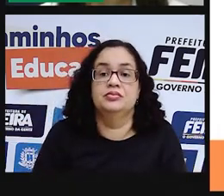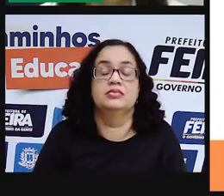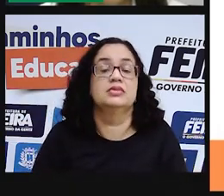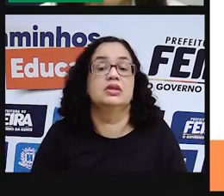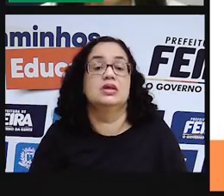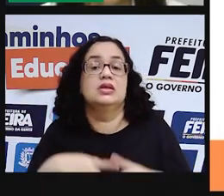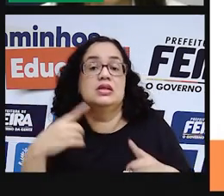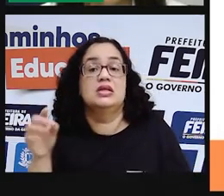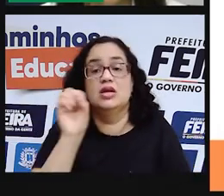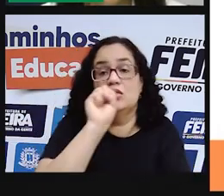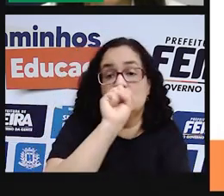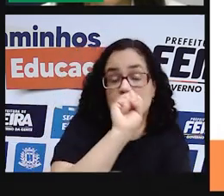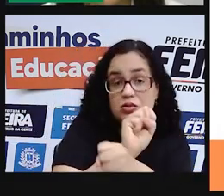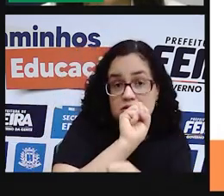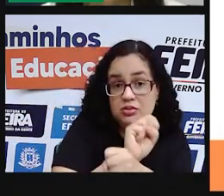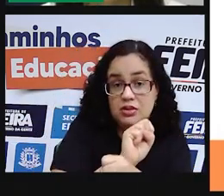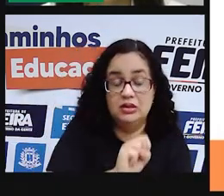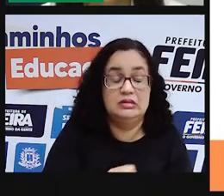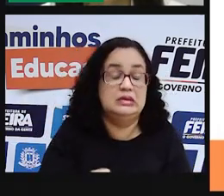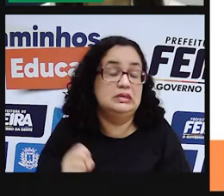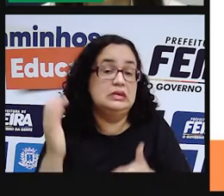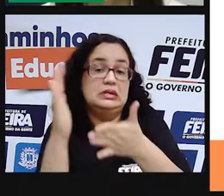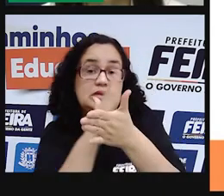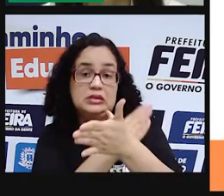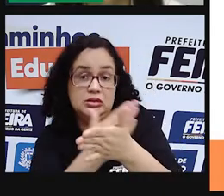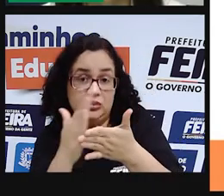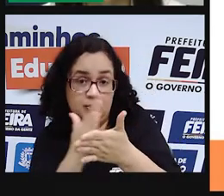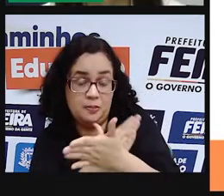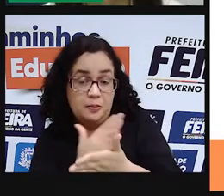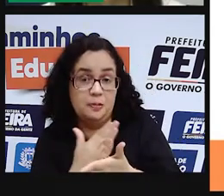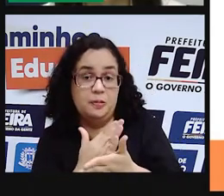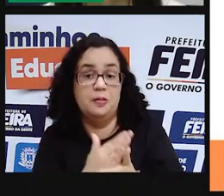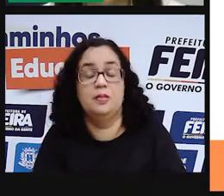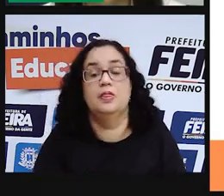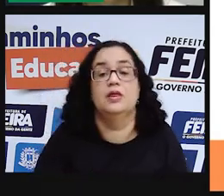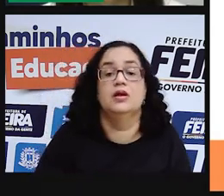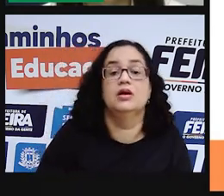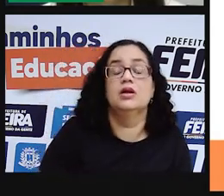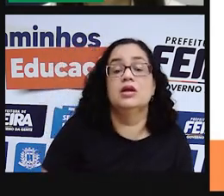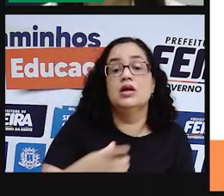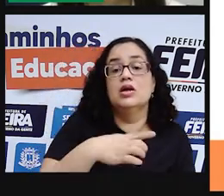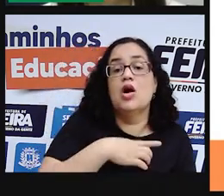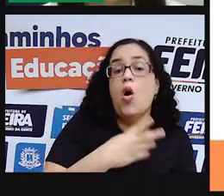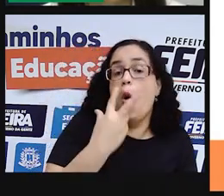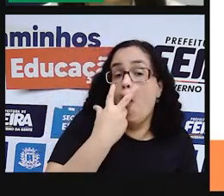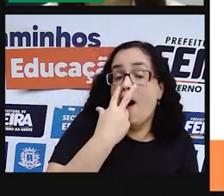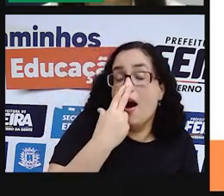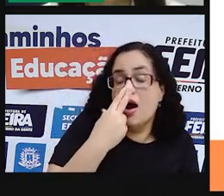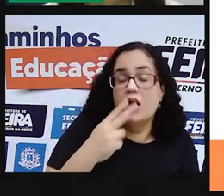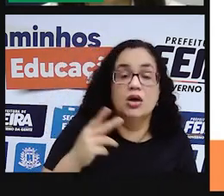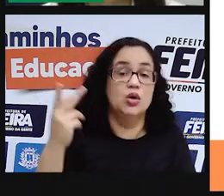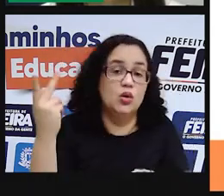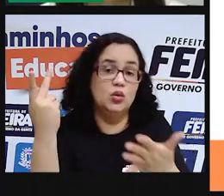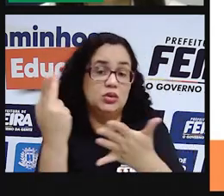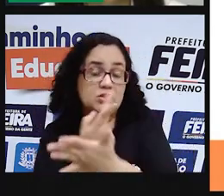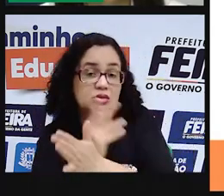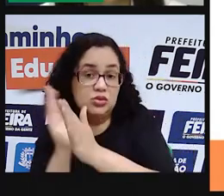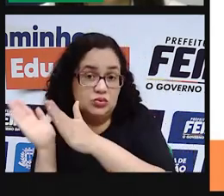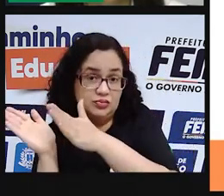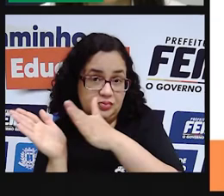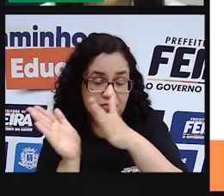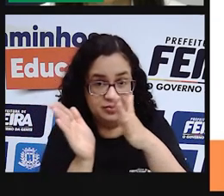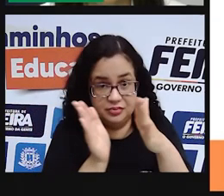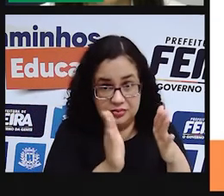Nem a esfera do romance aparece como escapismo. Nessa edição, o que comumente acontece em quadrinhos com